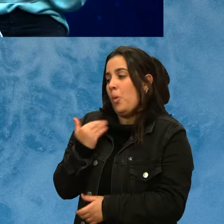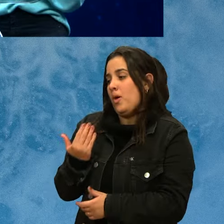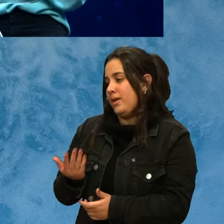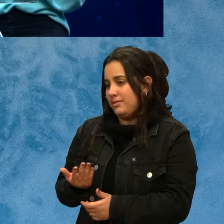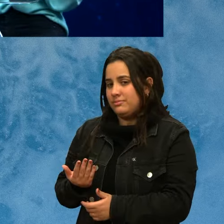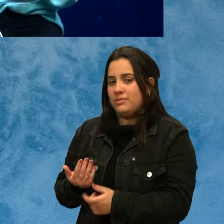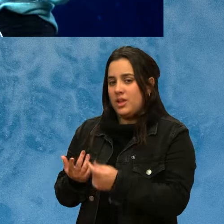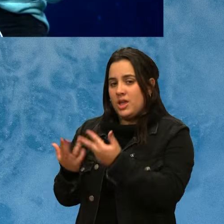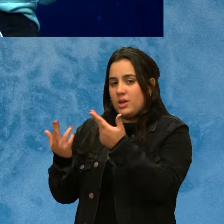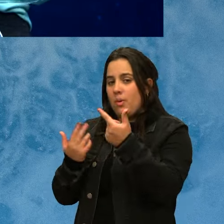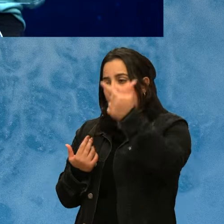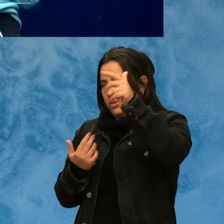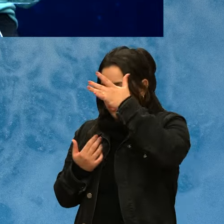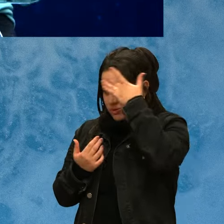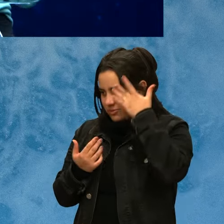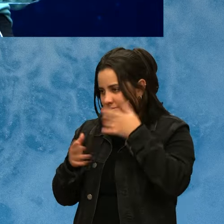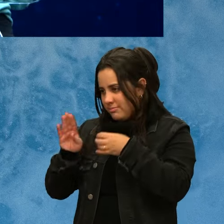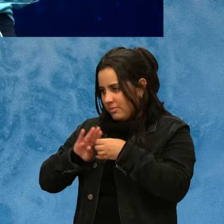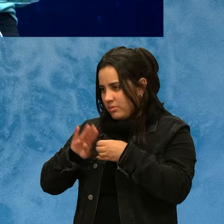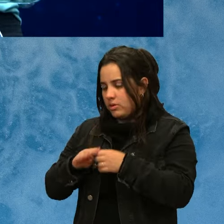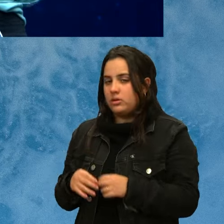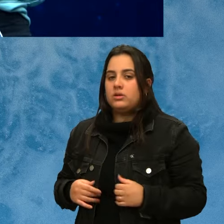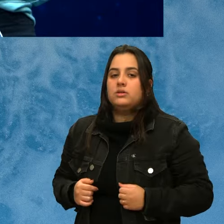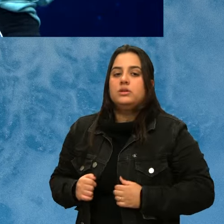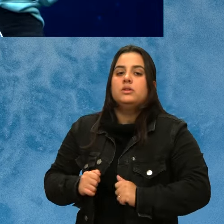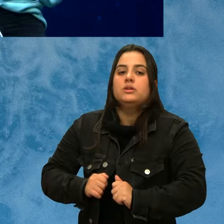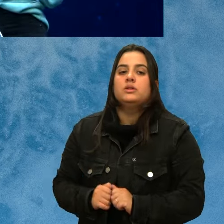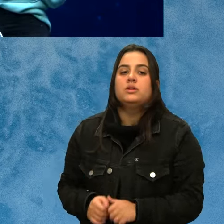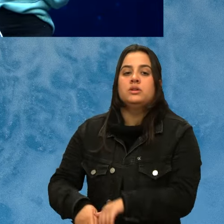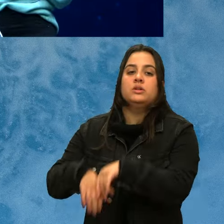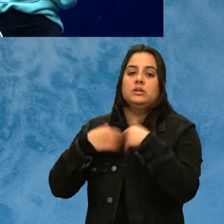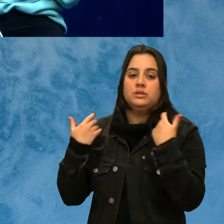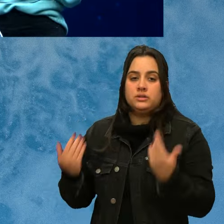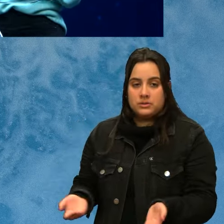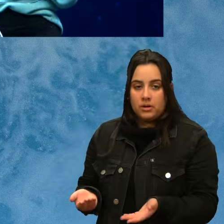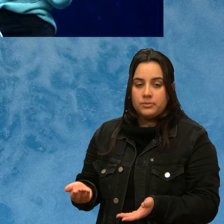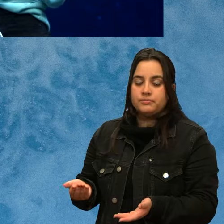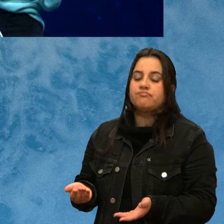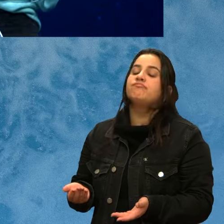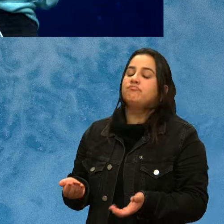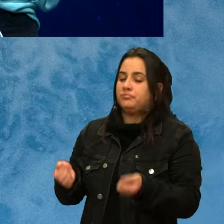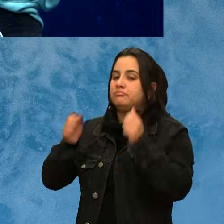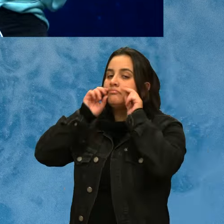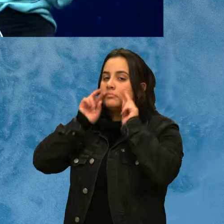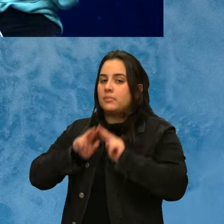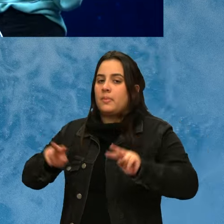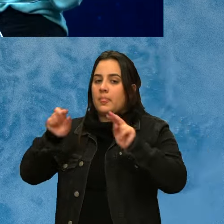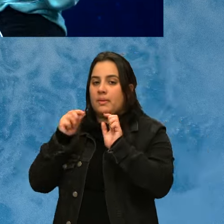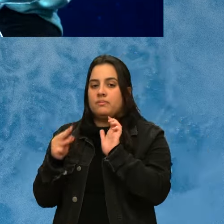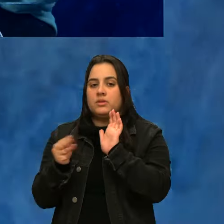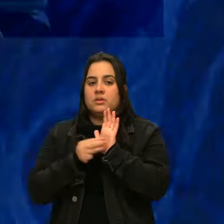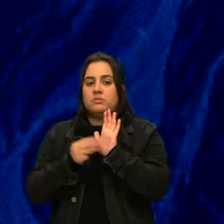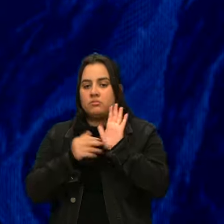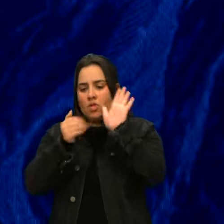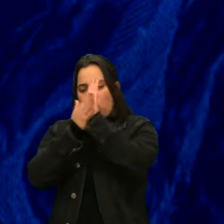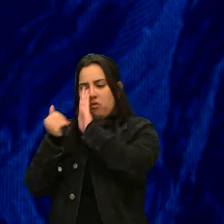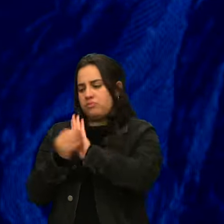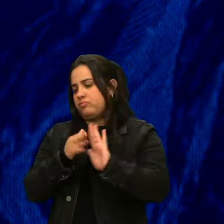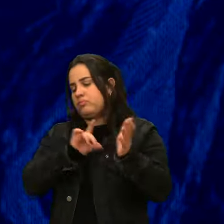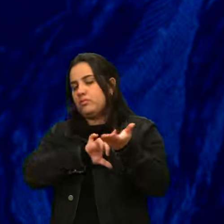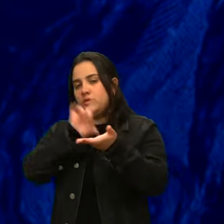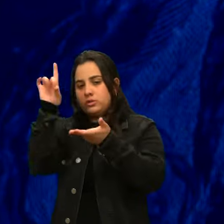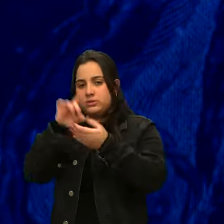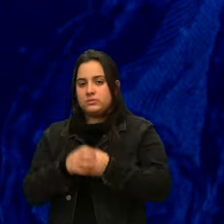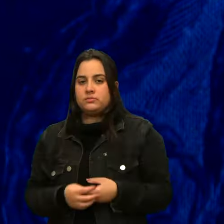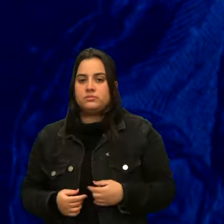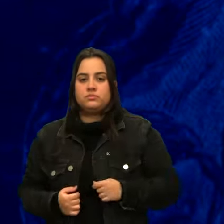da Babilônia. Então o mistério foi revelado a Daniel de noite, numa visão. Daniel louvou o Deus dos céus. O que, que